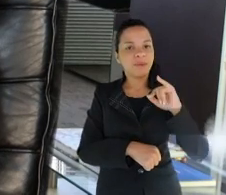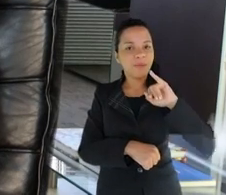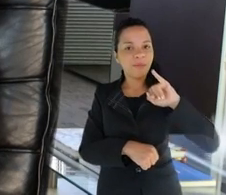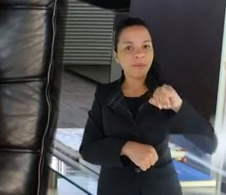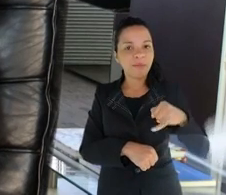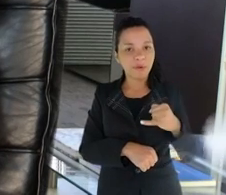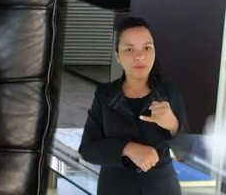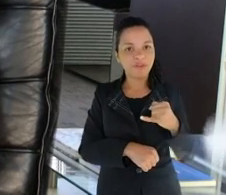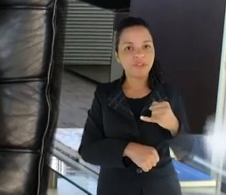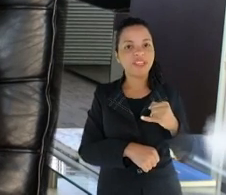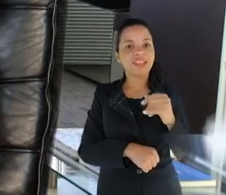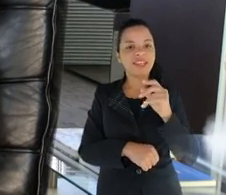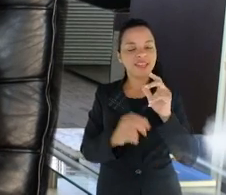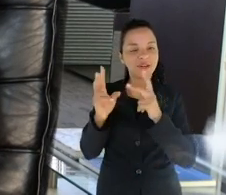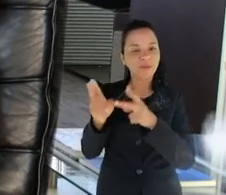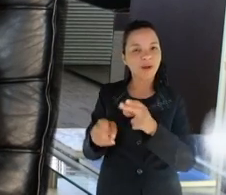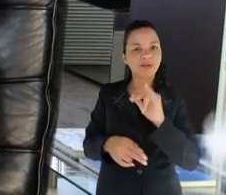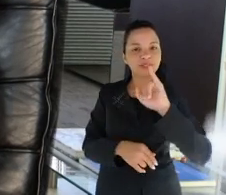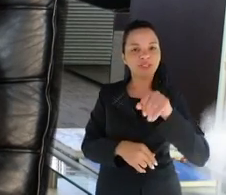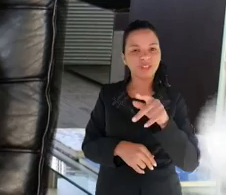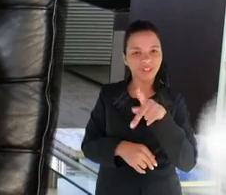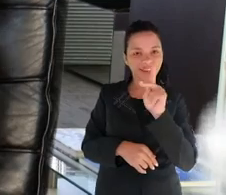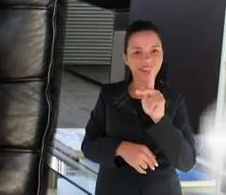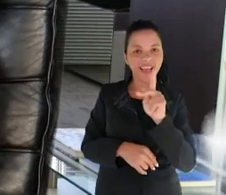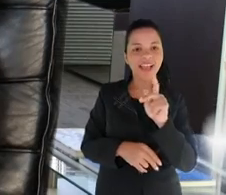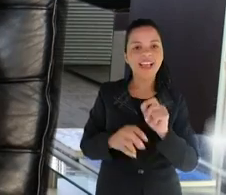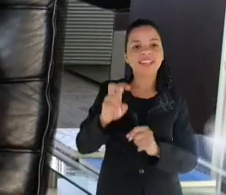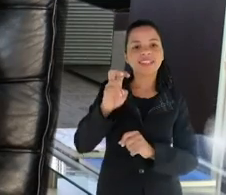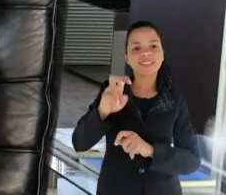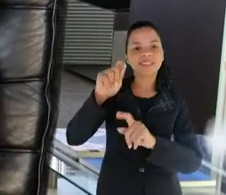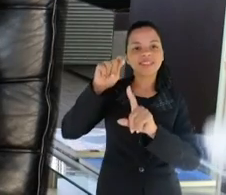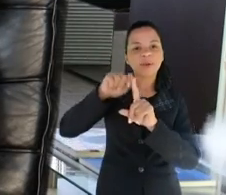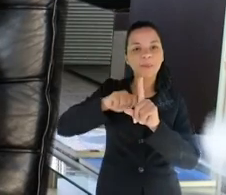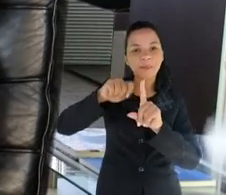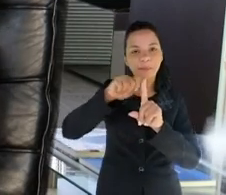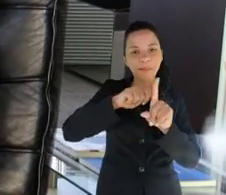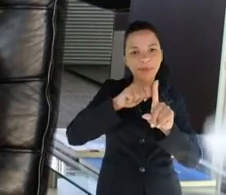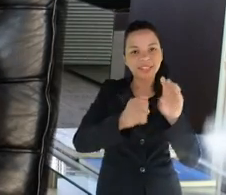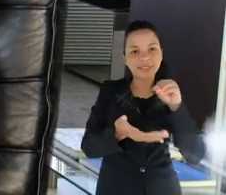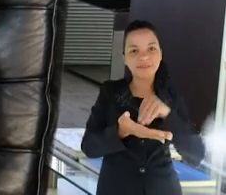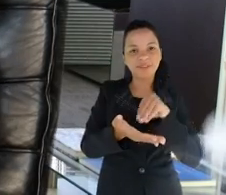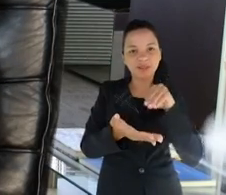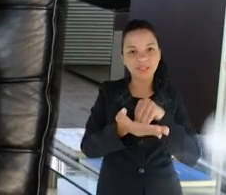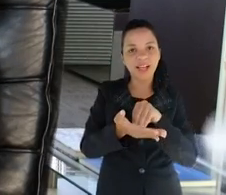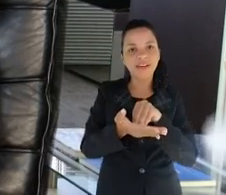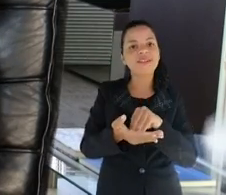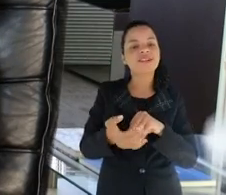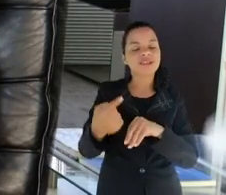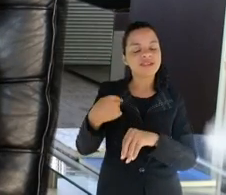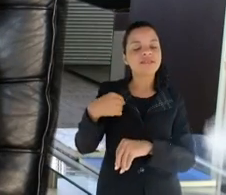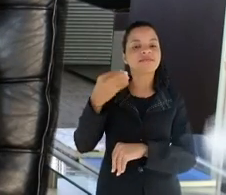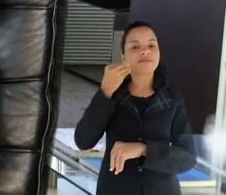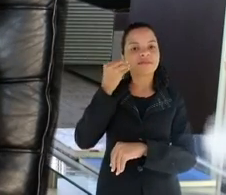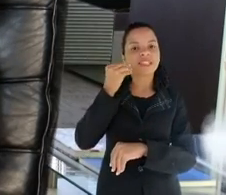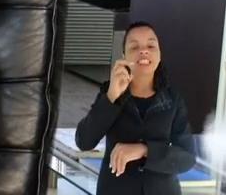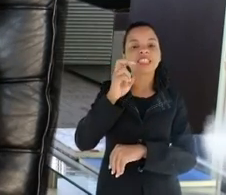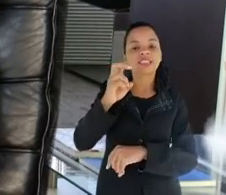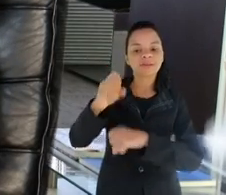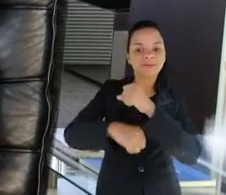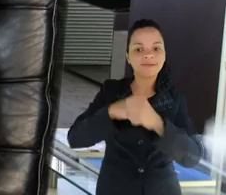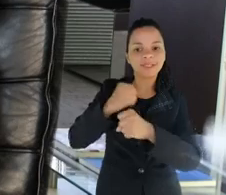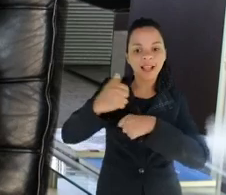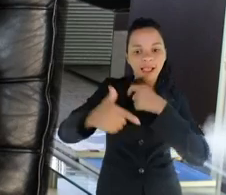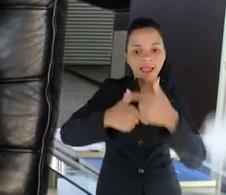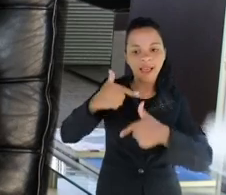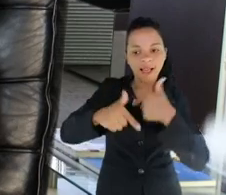os 5 meses que faltavam e fazer em 5 meses, 5 anos de trabalho. Foi aí que